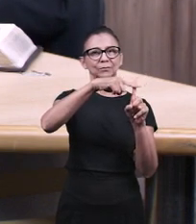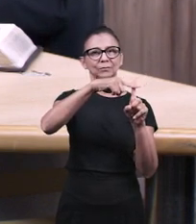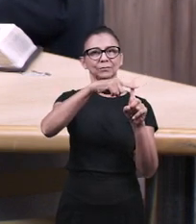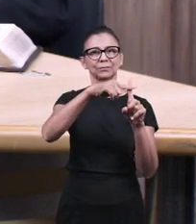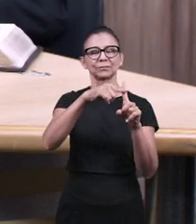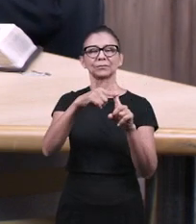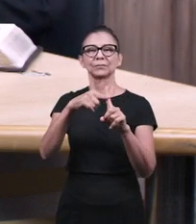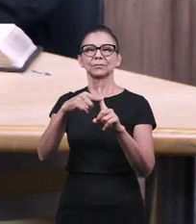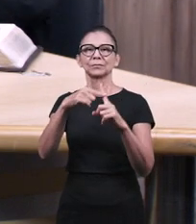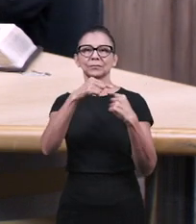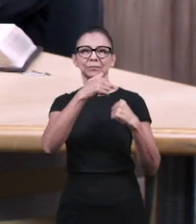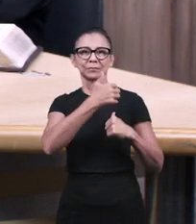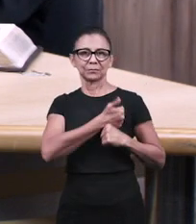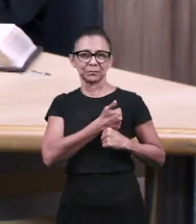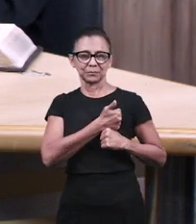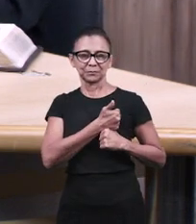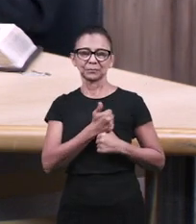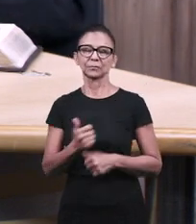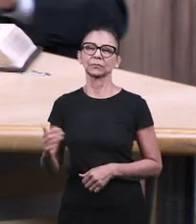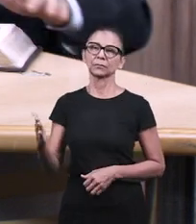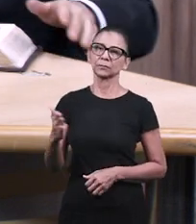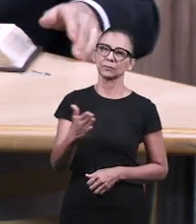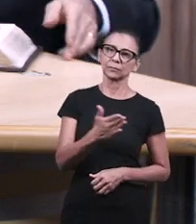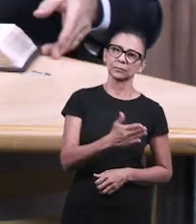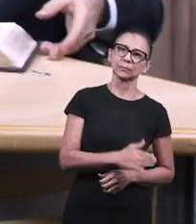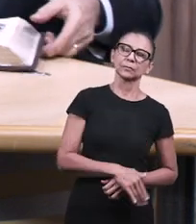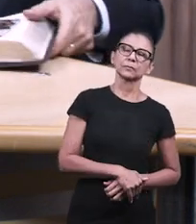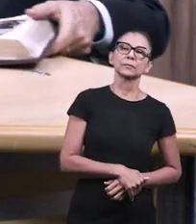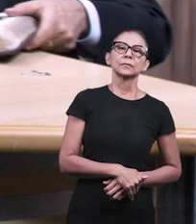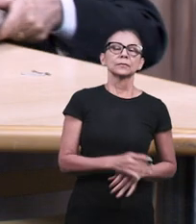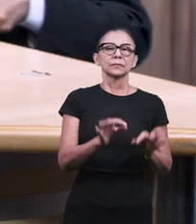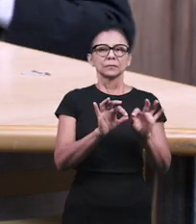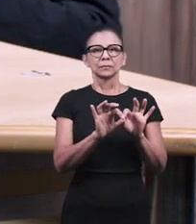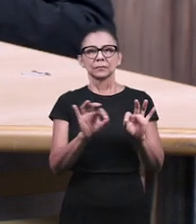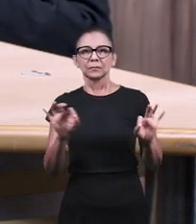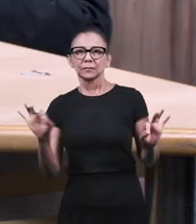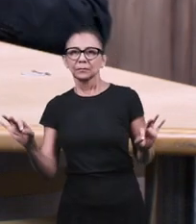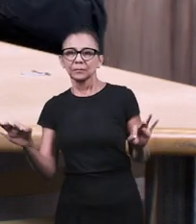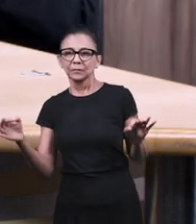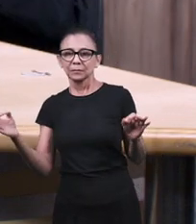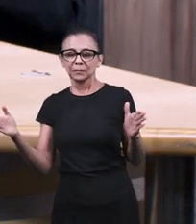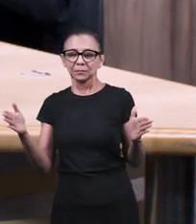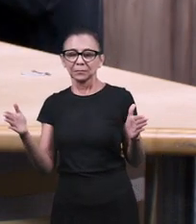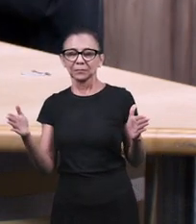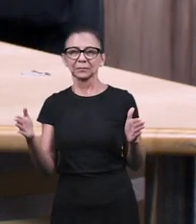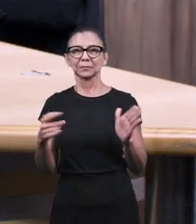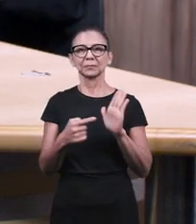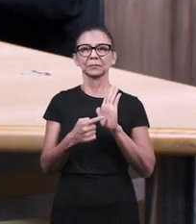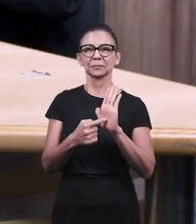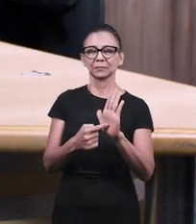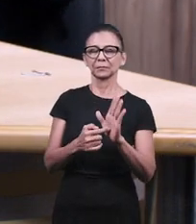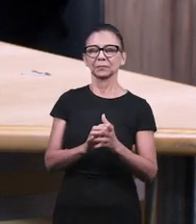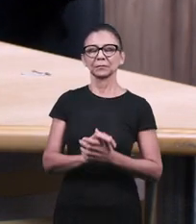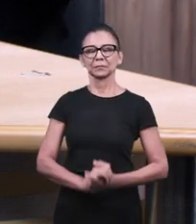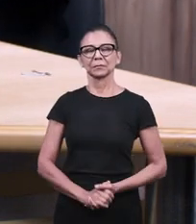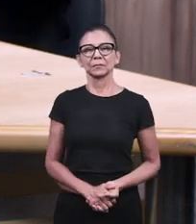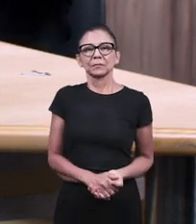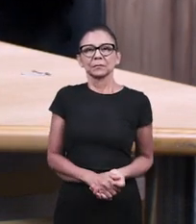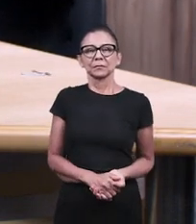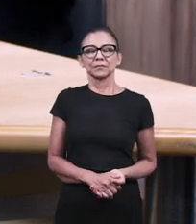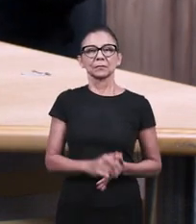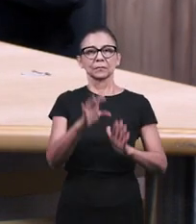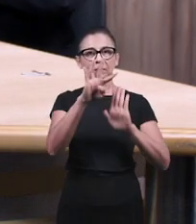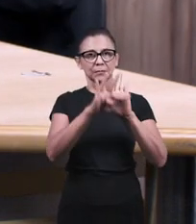Então, pastor Josias, essa é uma outra linha que nós entramos para mostrar o que é. Agora, gostaria de ler um